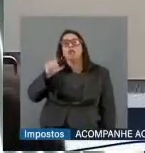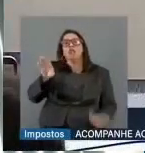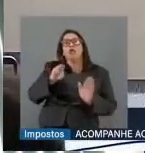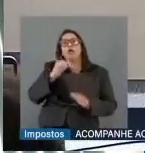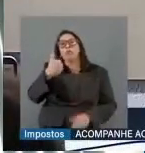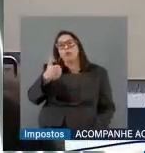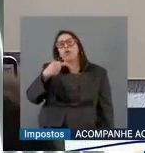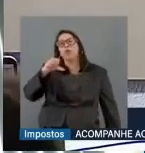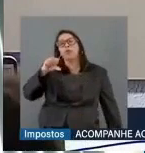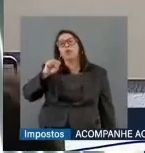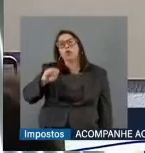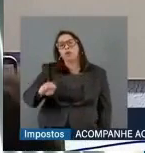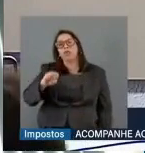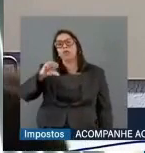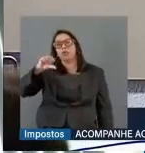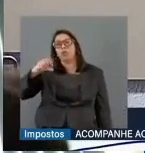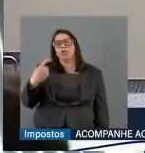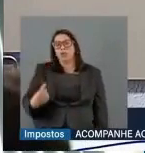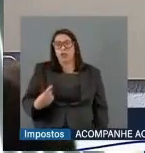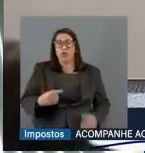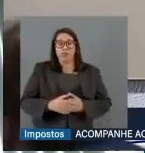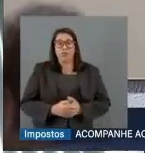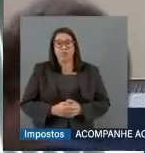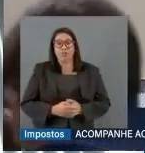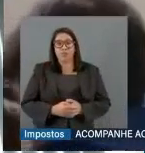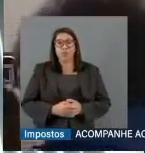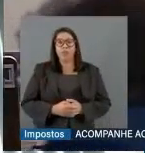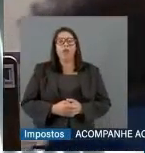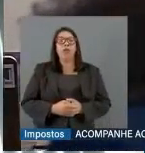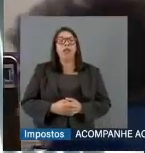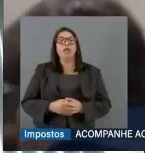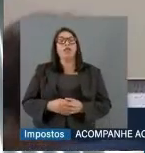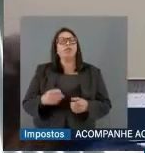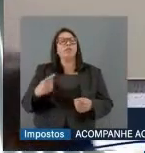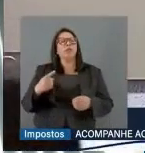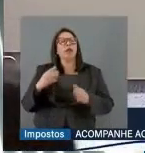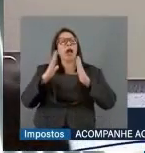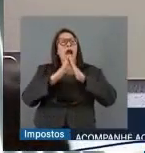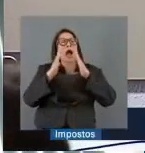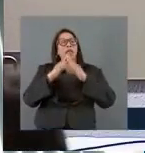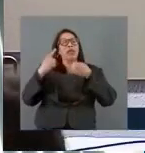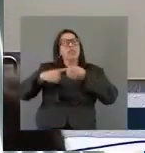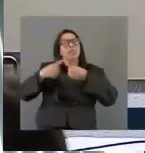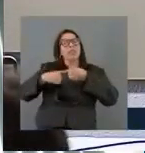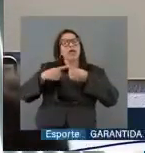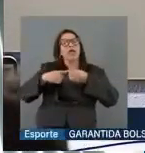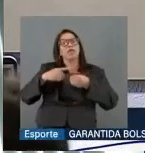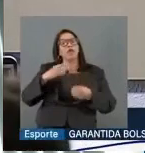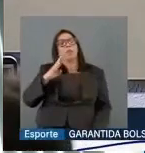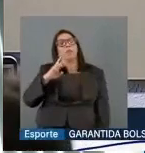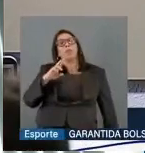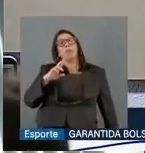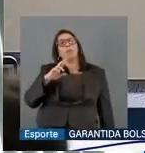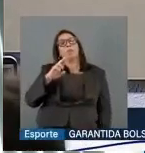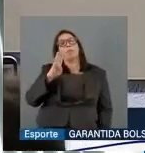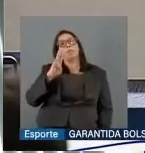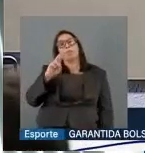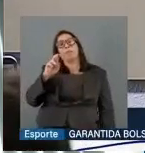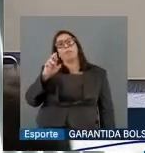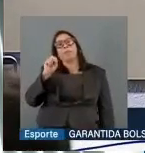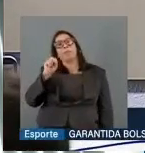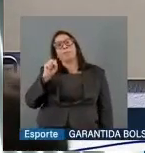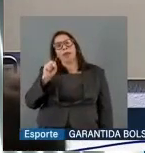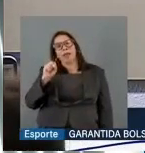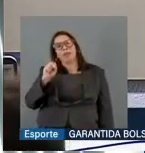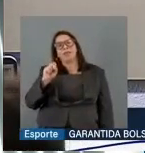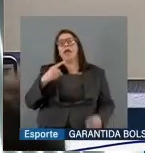inacreditáveis. Não só essa em relação a esse caso aí do Bolsonaro, mas também em relação à guarda municipal,